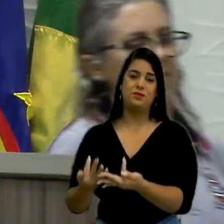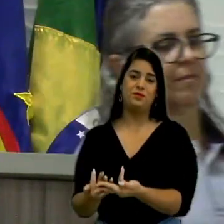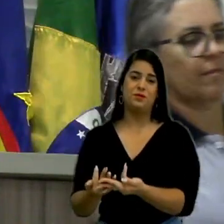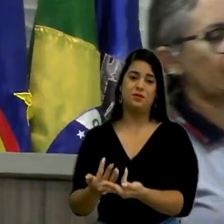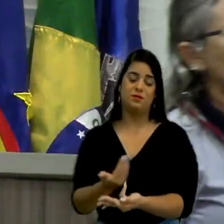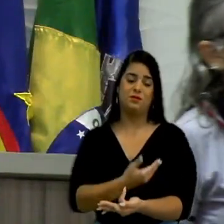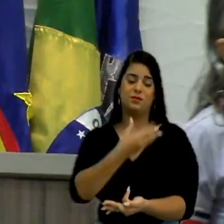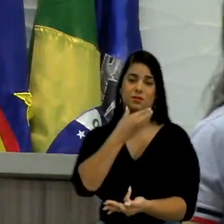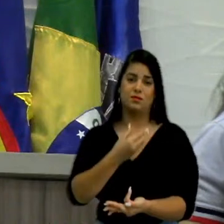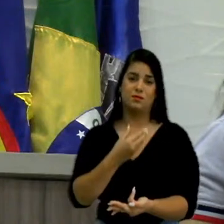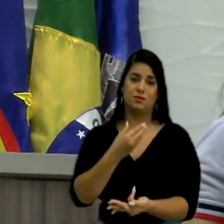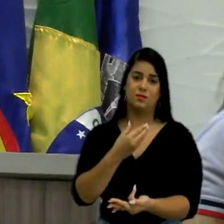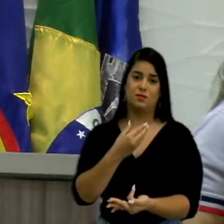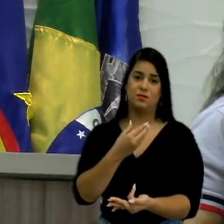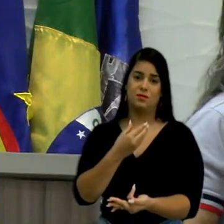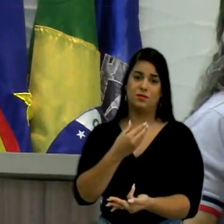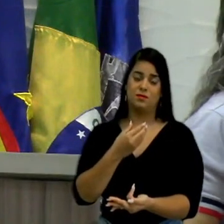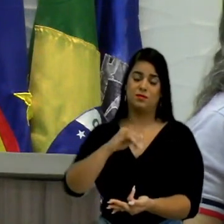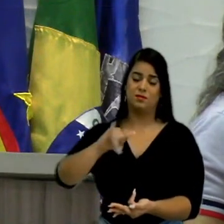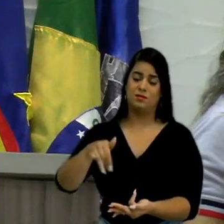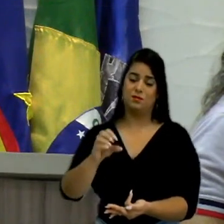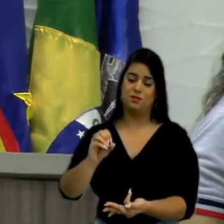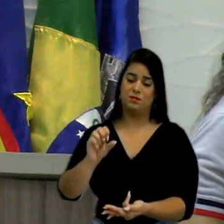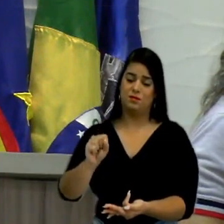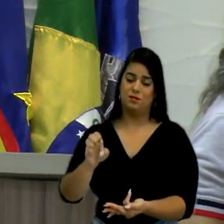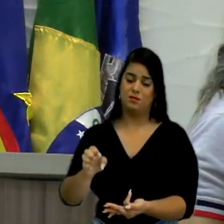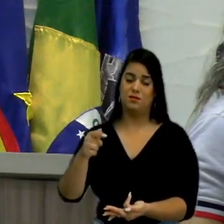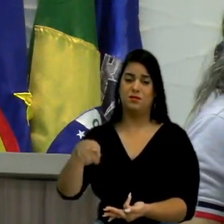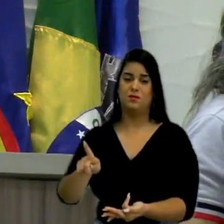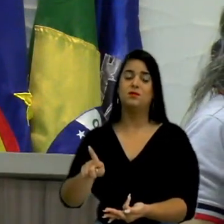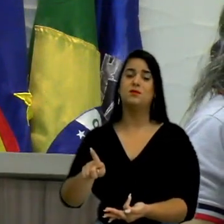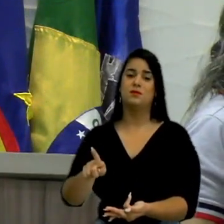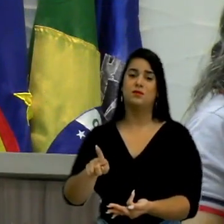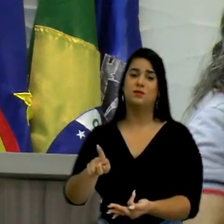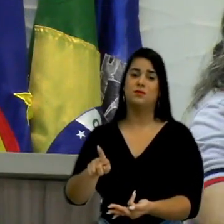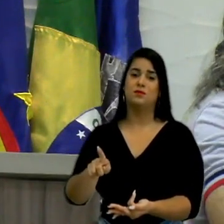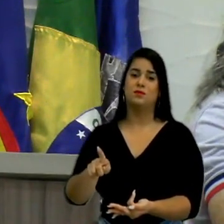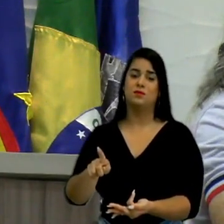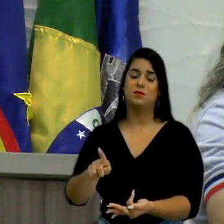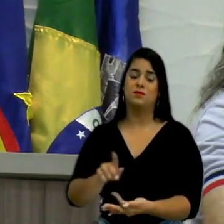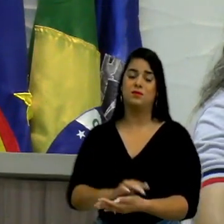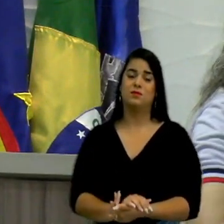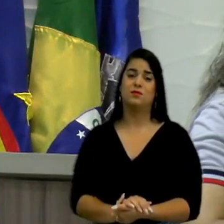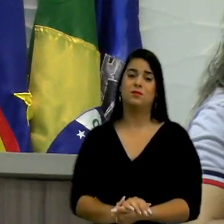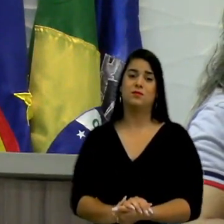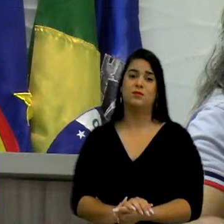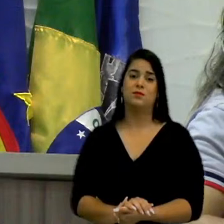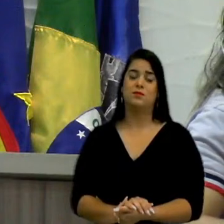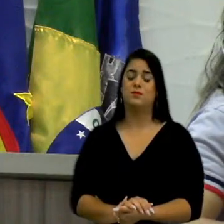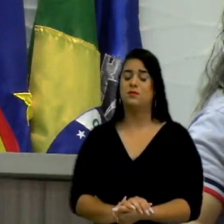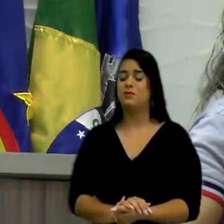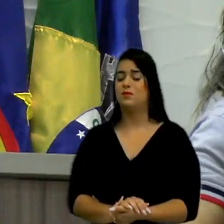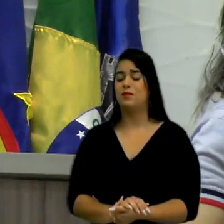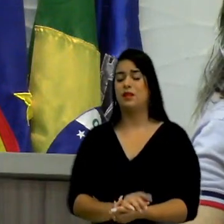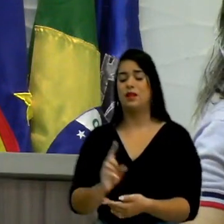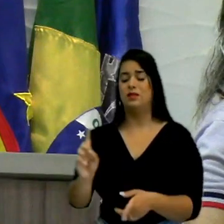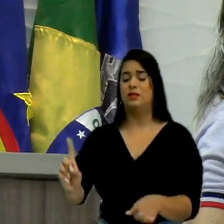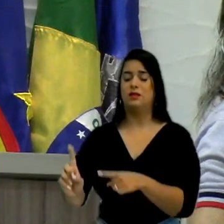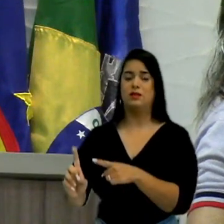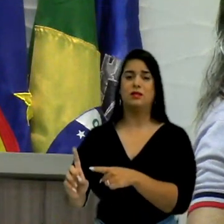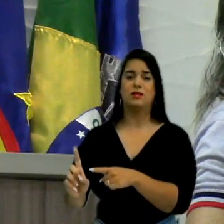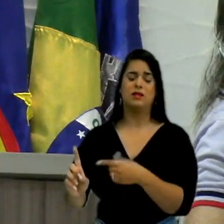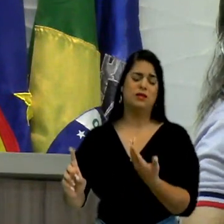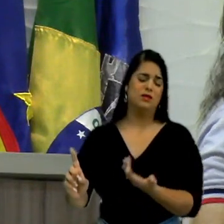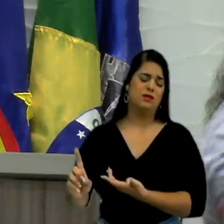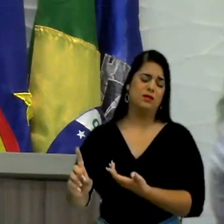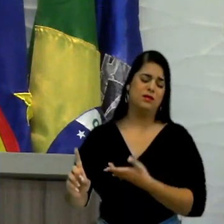nosso amigo, se foi José Zeferino de Azevedo, conhecido como Zé da Baixa, um grande amigo, sócio do sindicato,